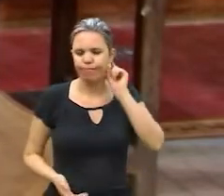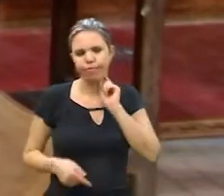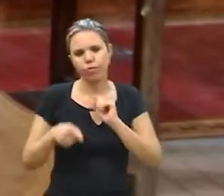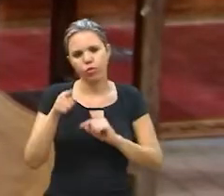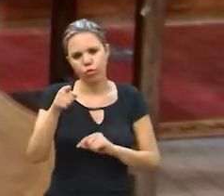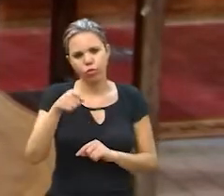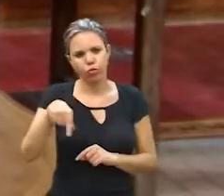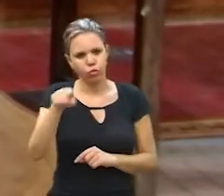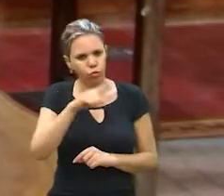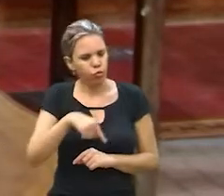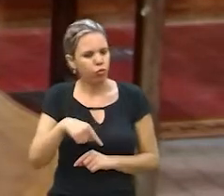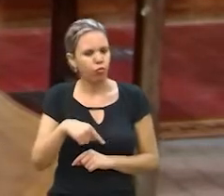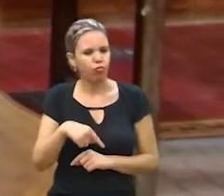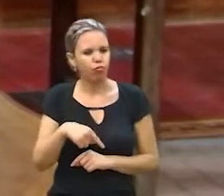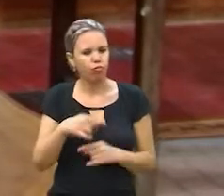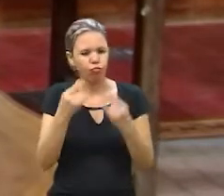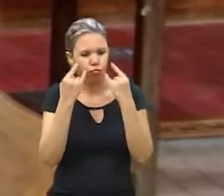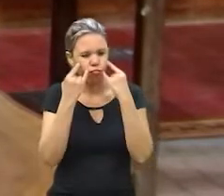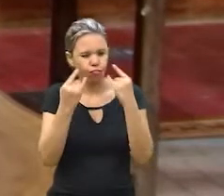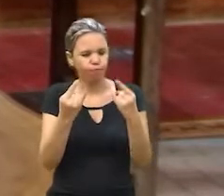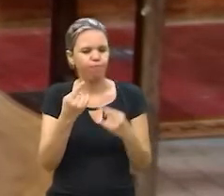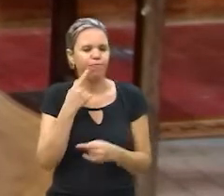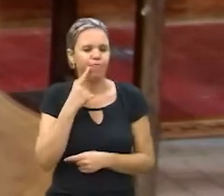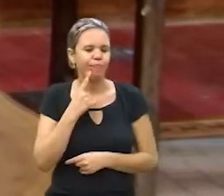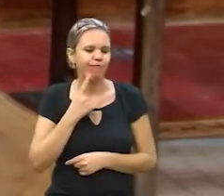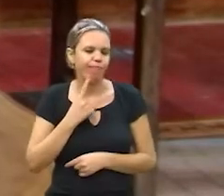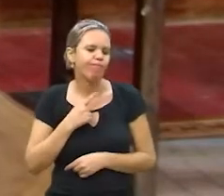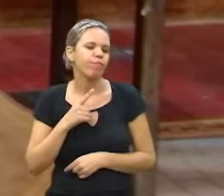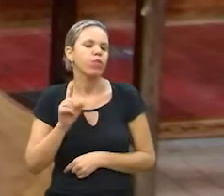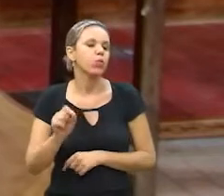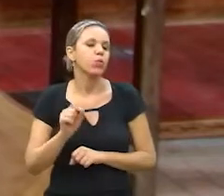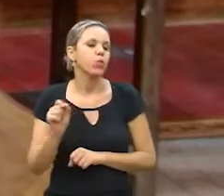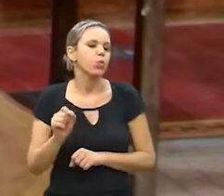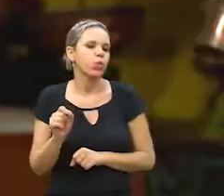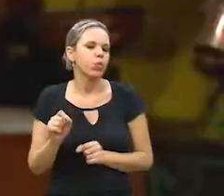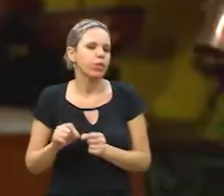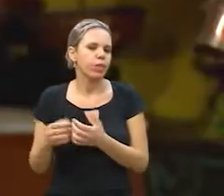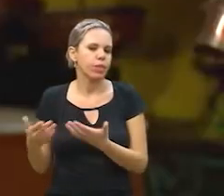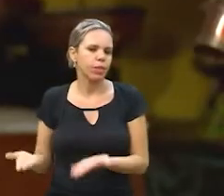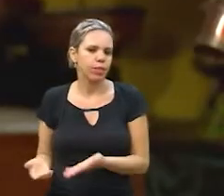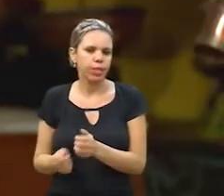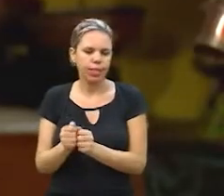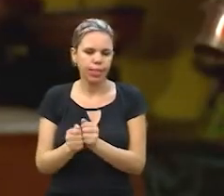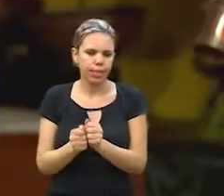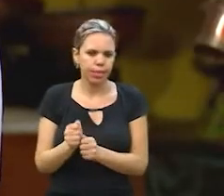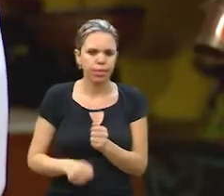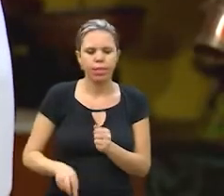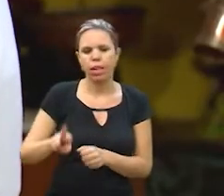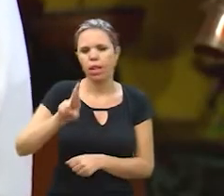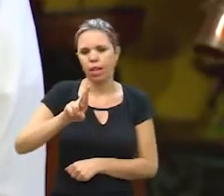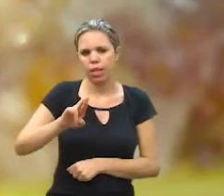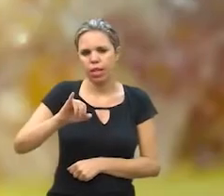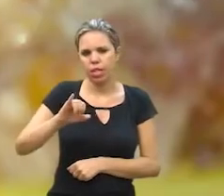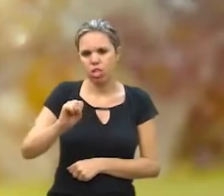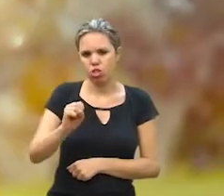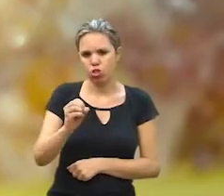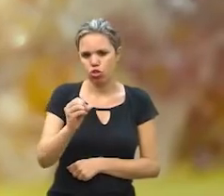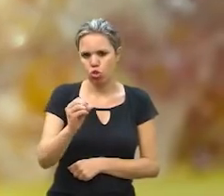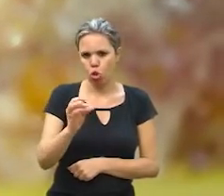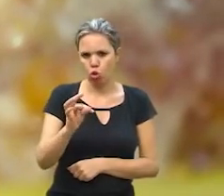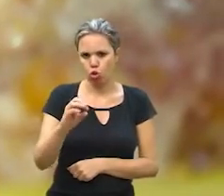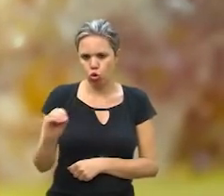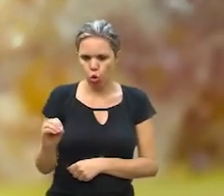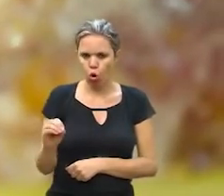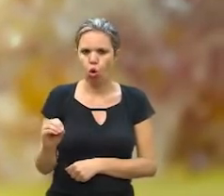Para vocês ficarem com muita água na boca. Que receita que é essa, chefe? Esse é um risoto de abóbora com carne seca. Gente,